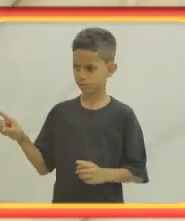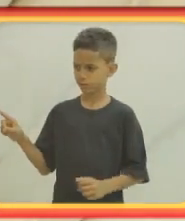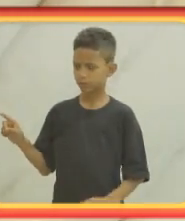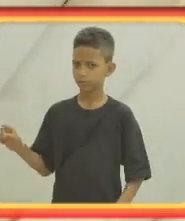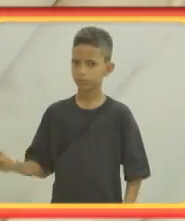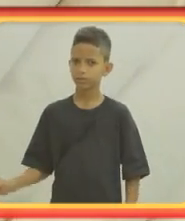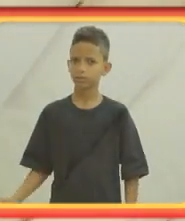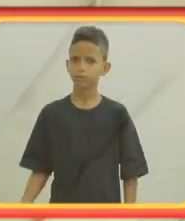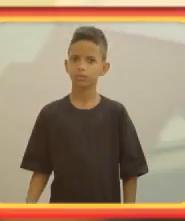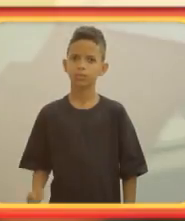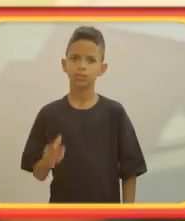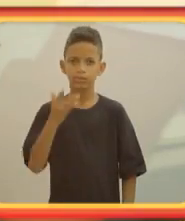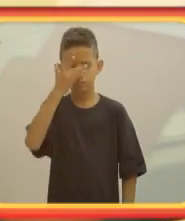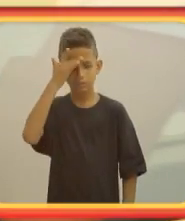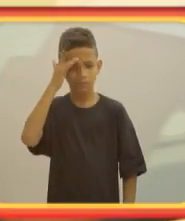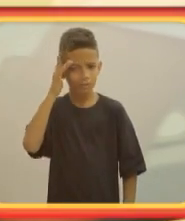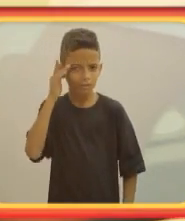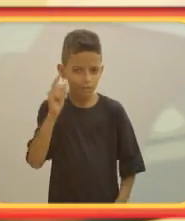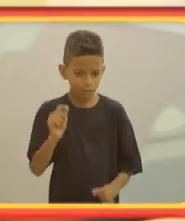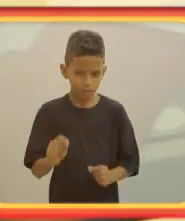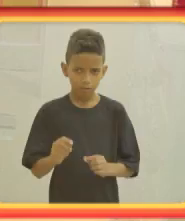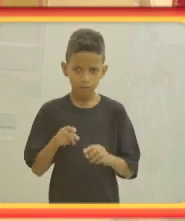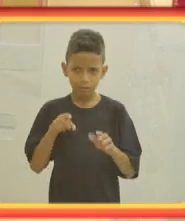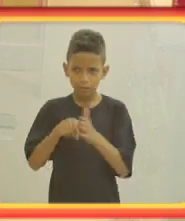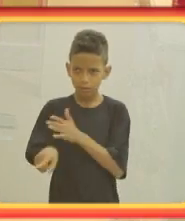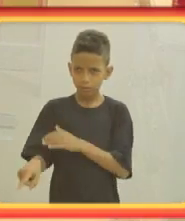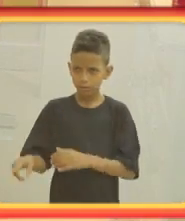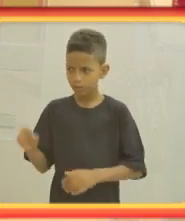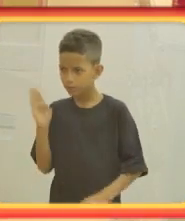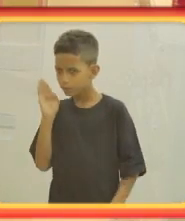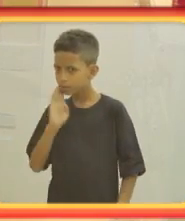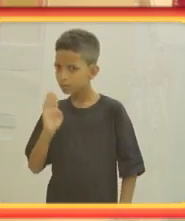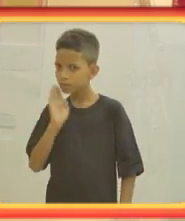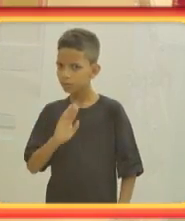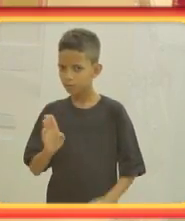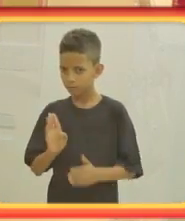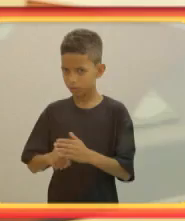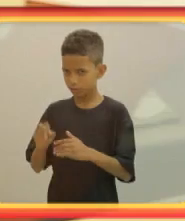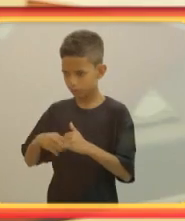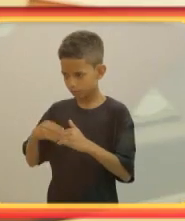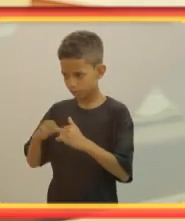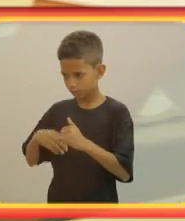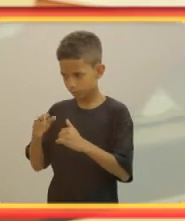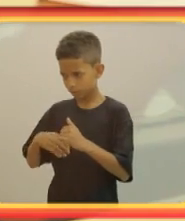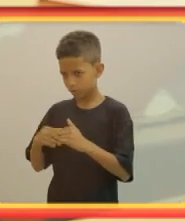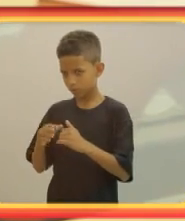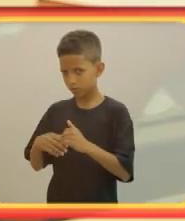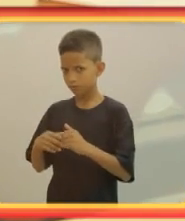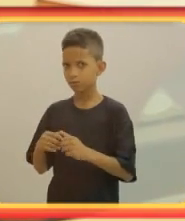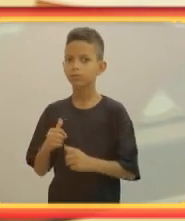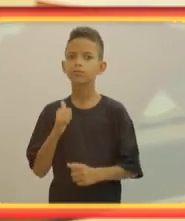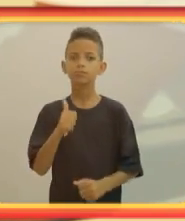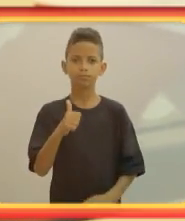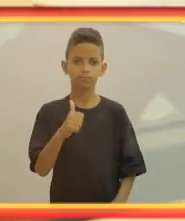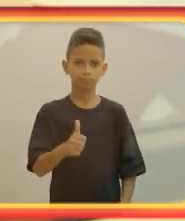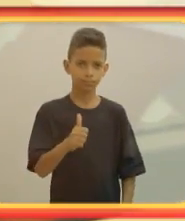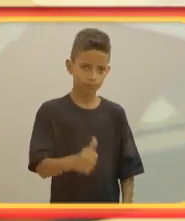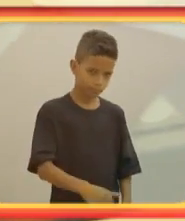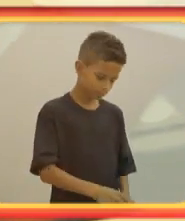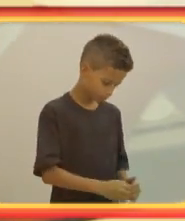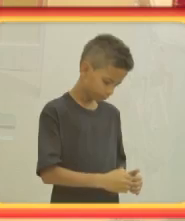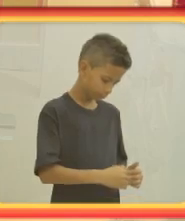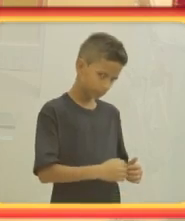de esmalte. Todo mundo vai perguntar. Vai ser legal minha unha.